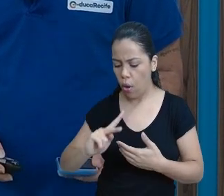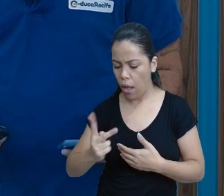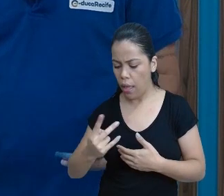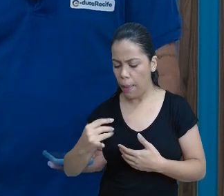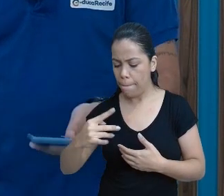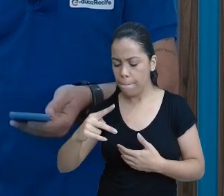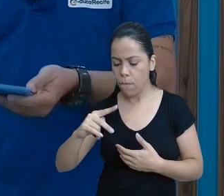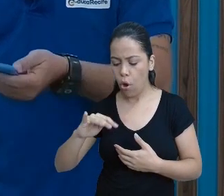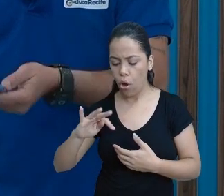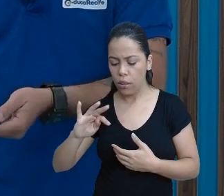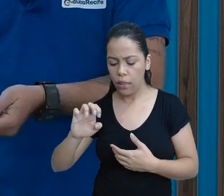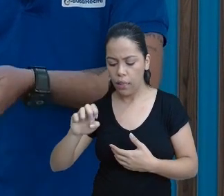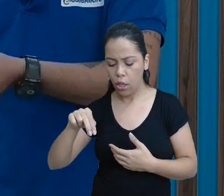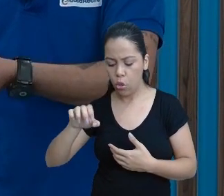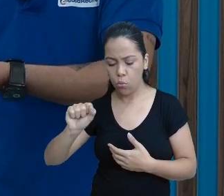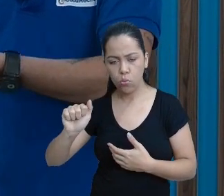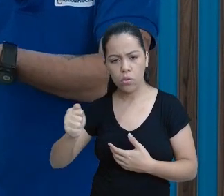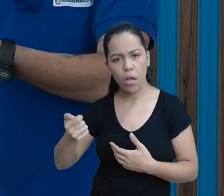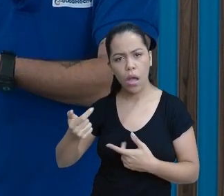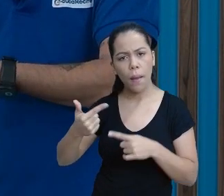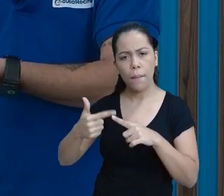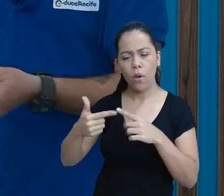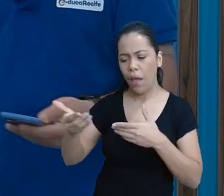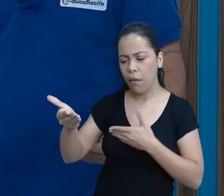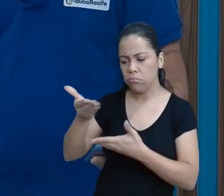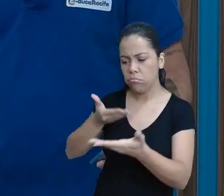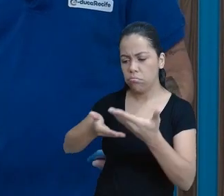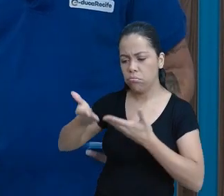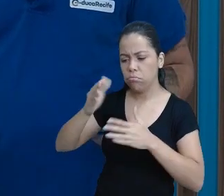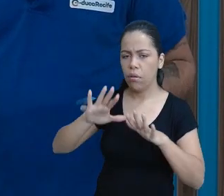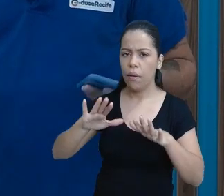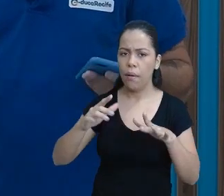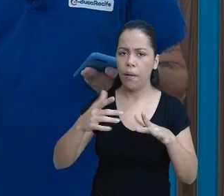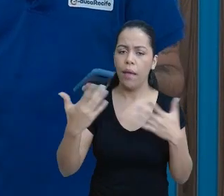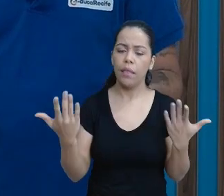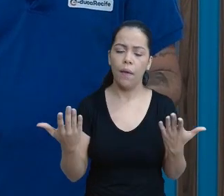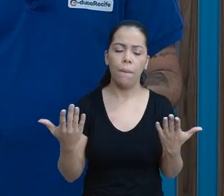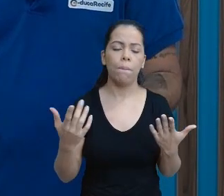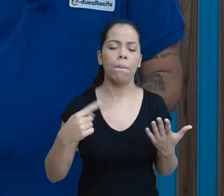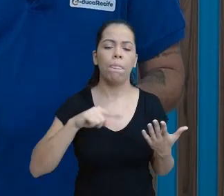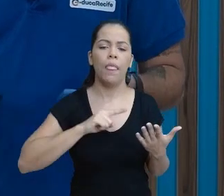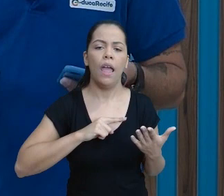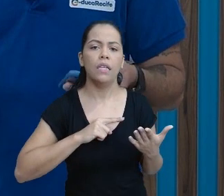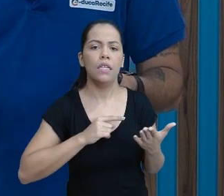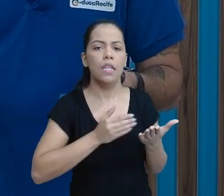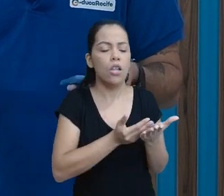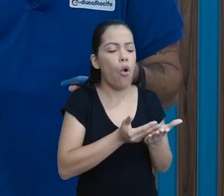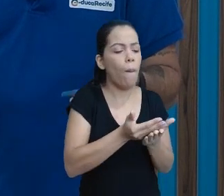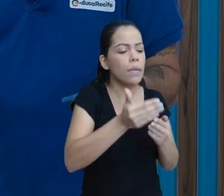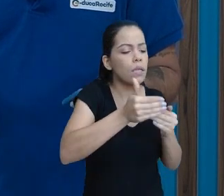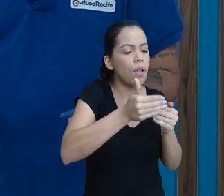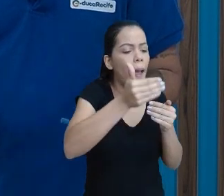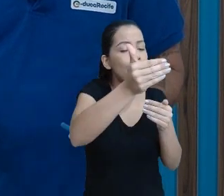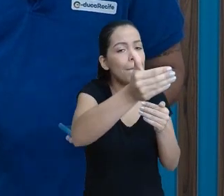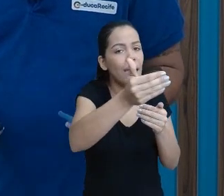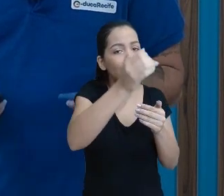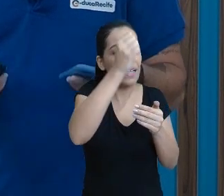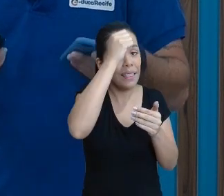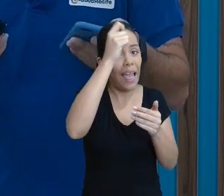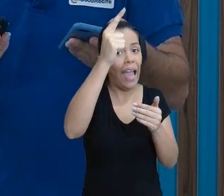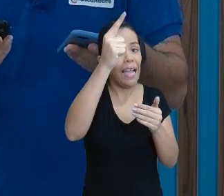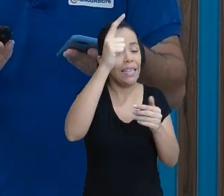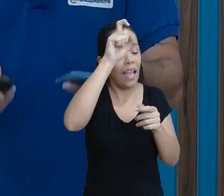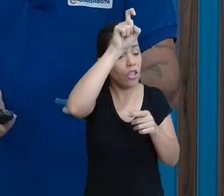tá certo? Então, partindo da ideia dos egípcios, eles descobriram isso na prática. Os egípcios perceberam que isso